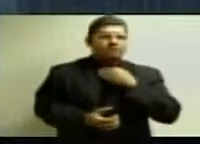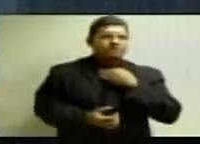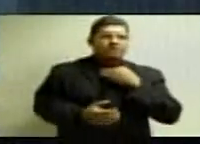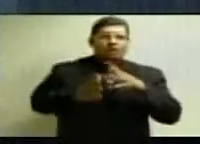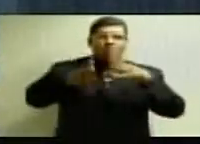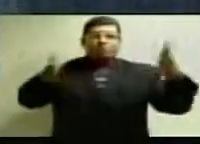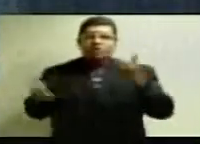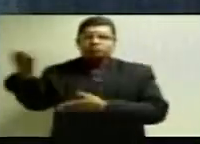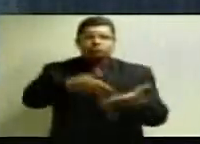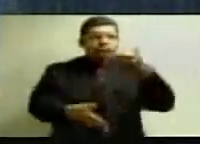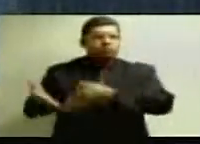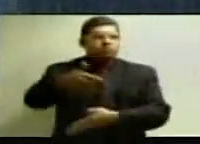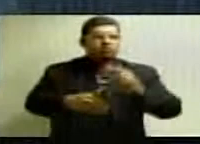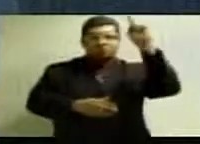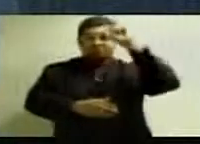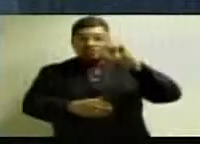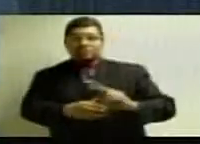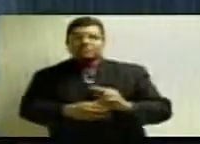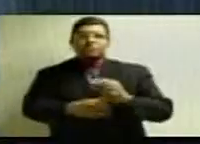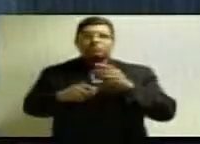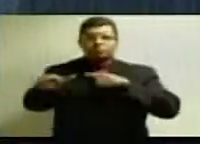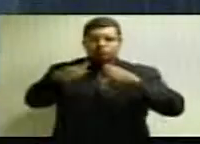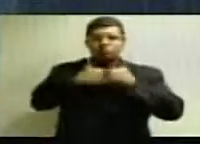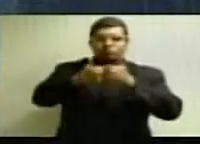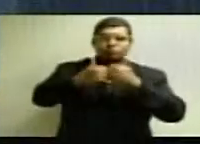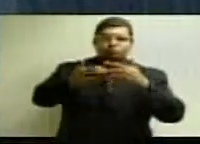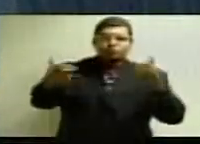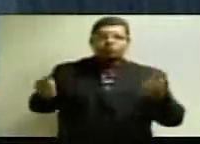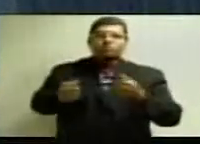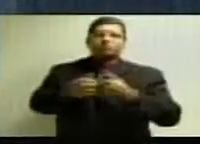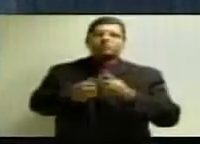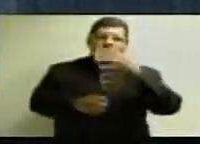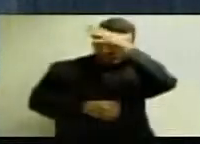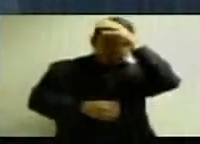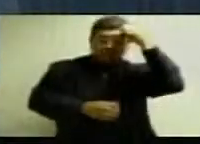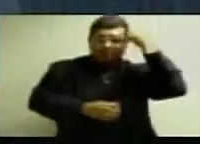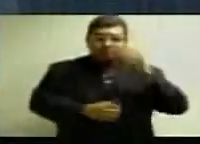maior investimento da história do transporte público de Manaus